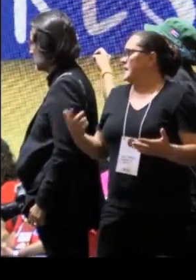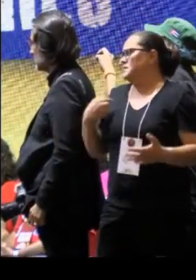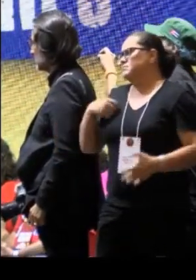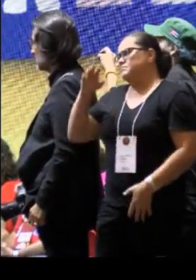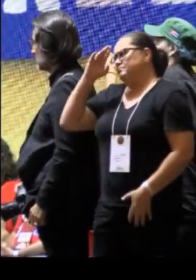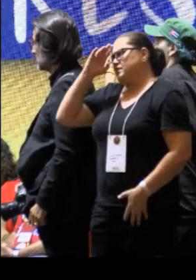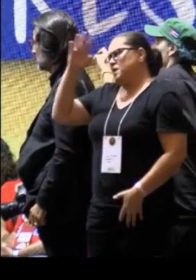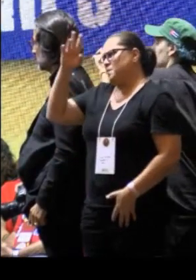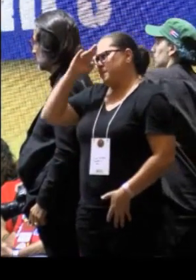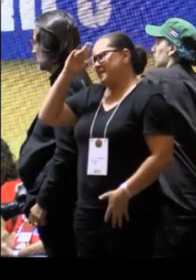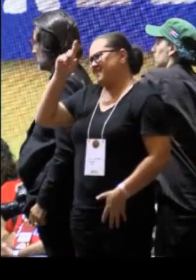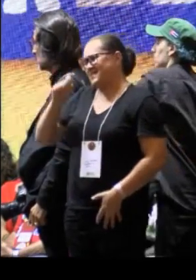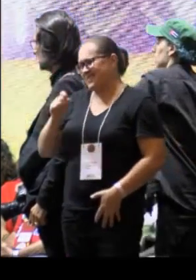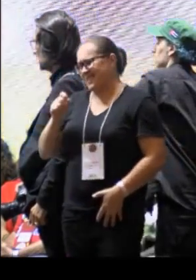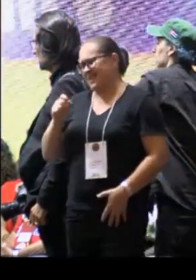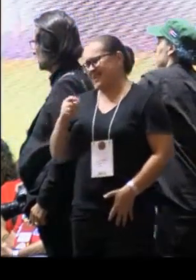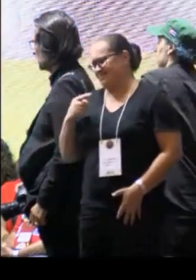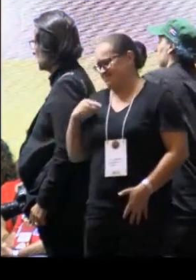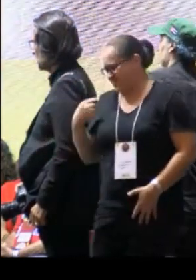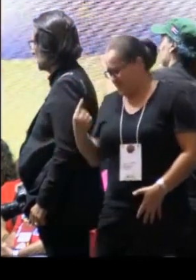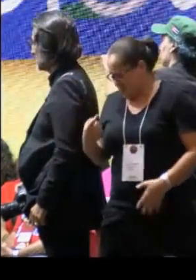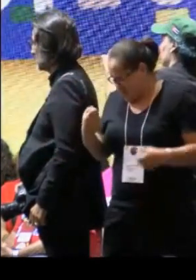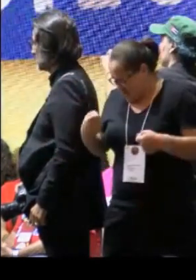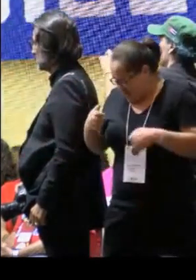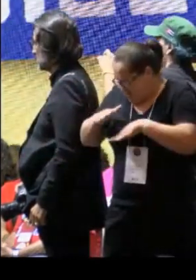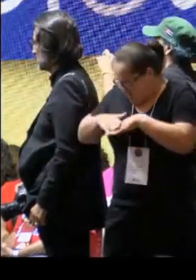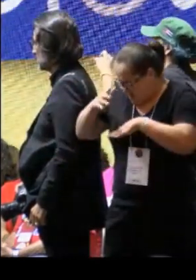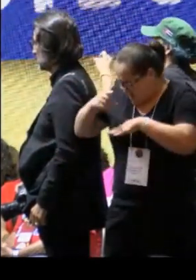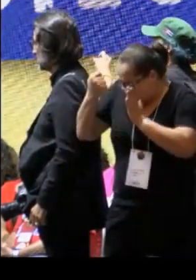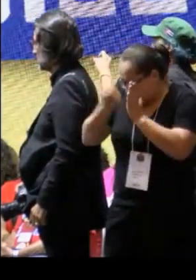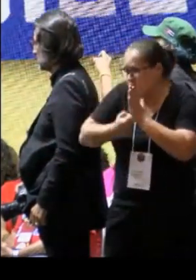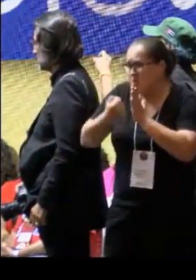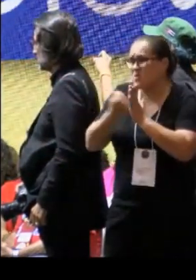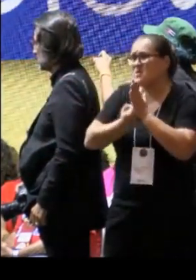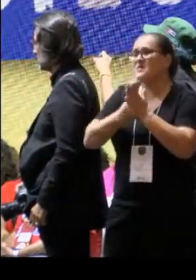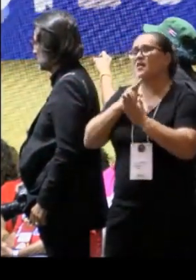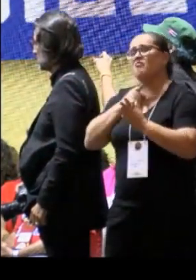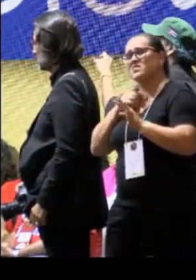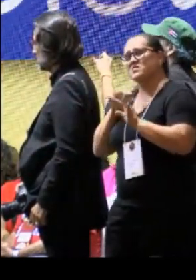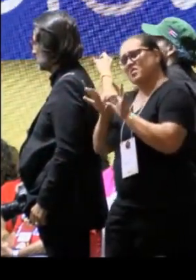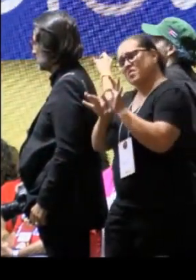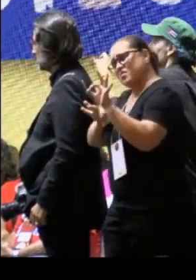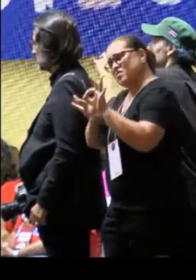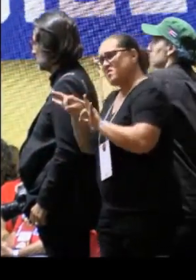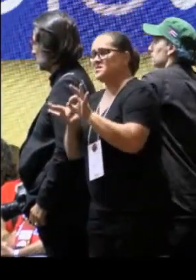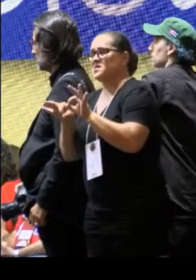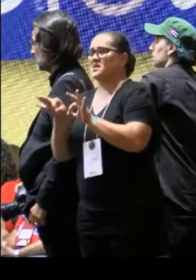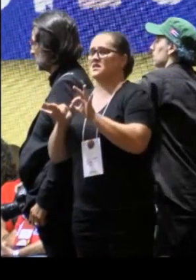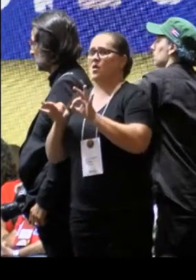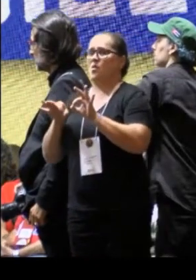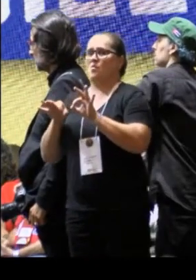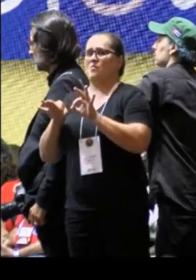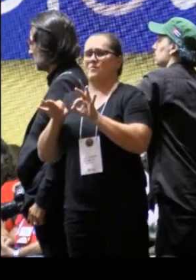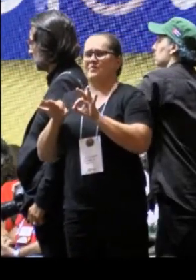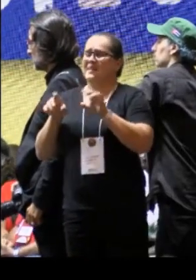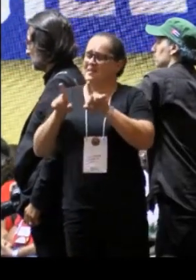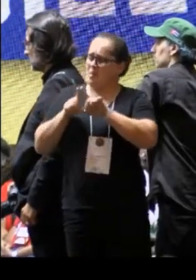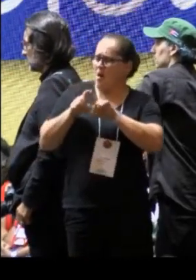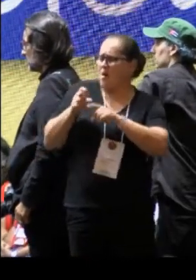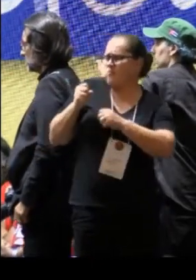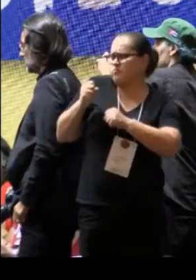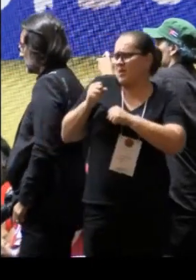que teríamos de ter lutado com mais vontade e organização, fortalecida ainda mais